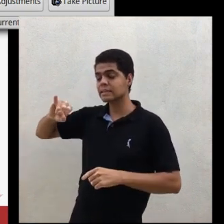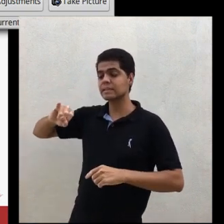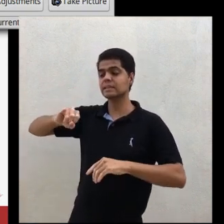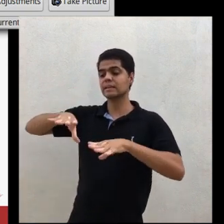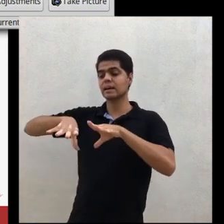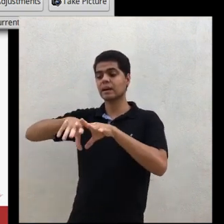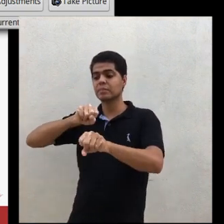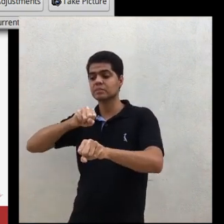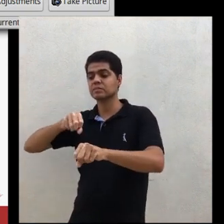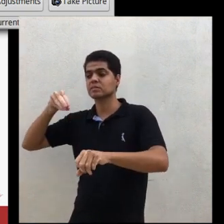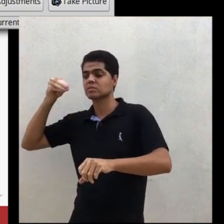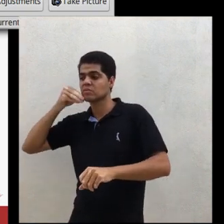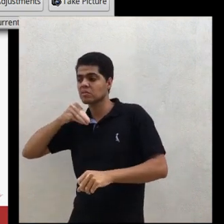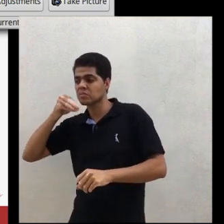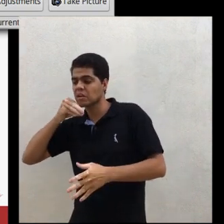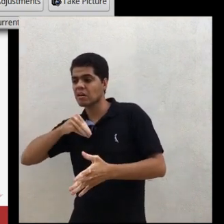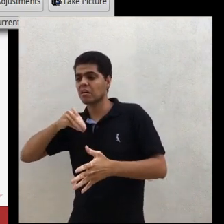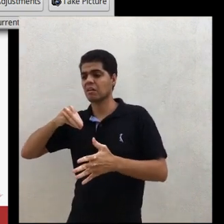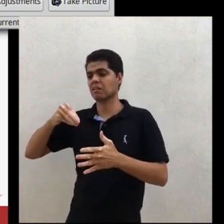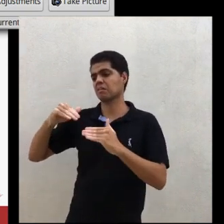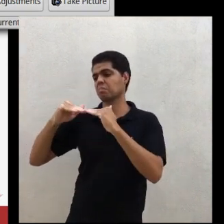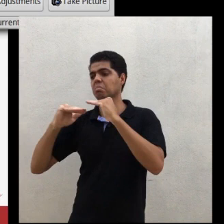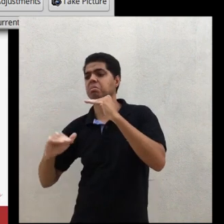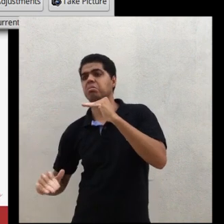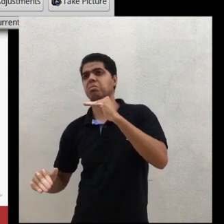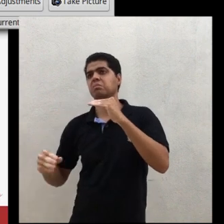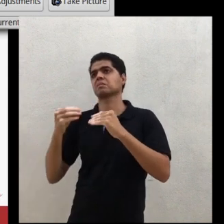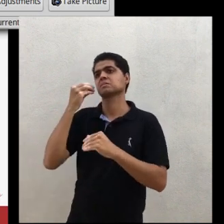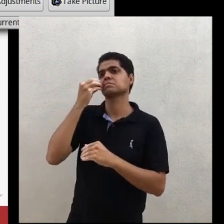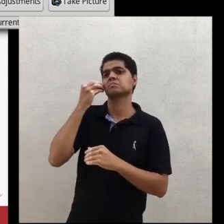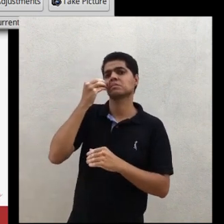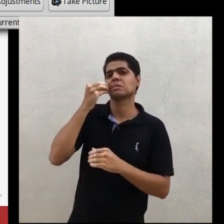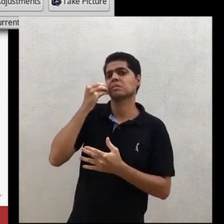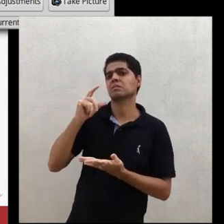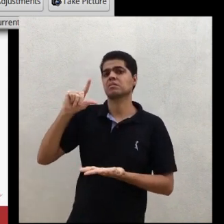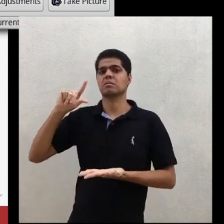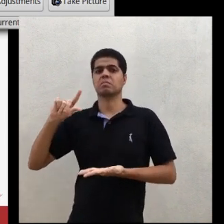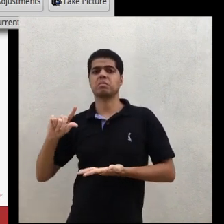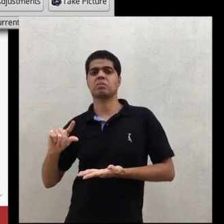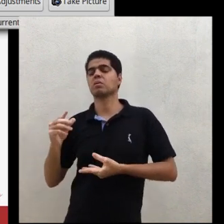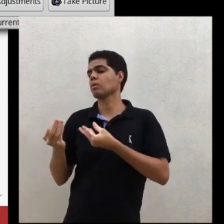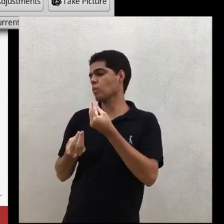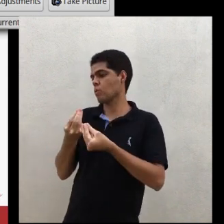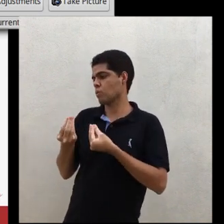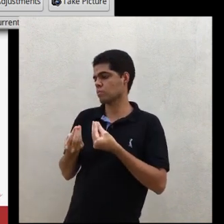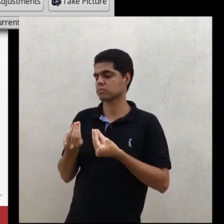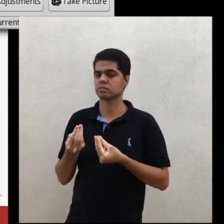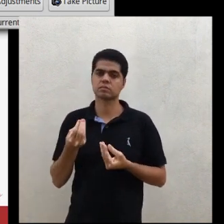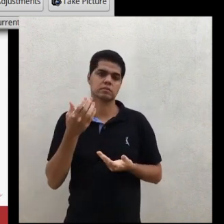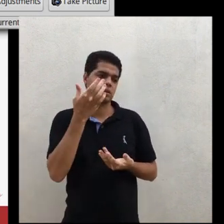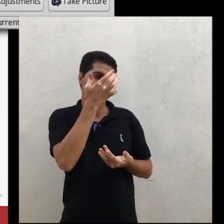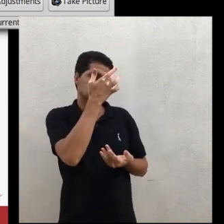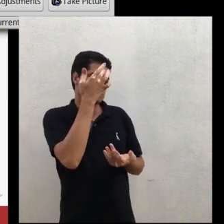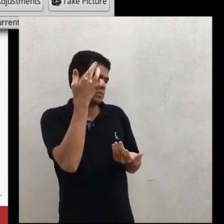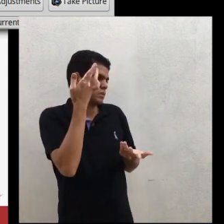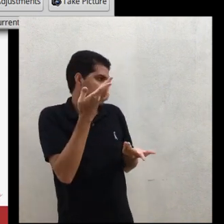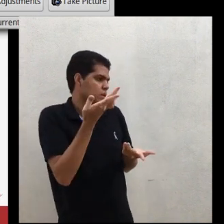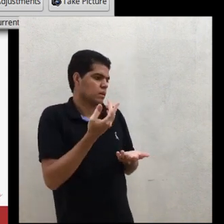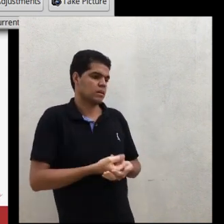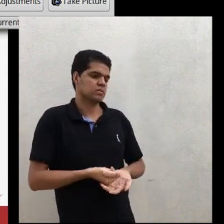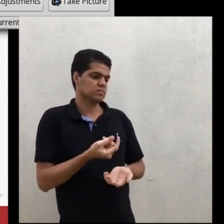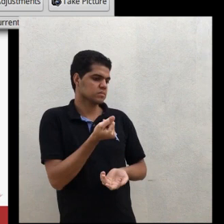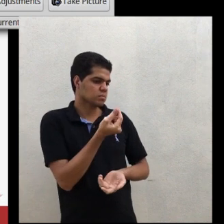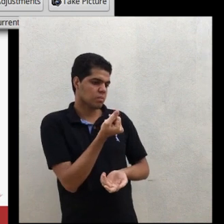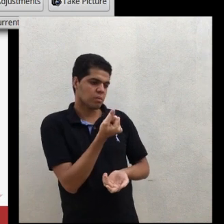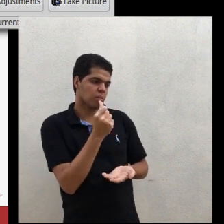pouca? Aí a pessoa fala, bom, então você põe uma gratificação muito baixa, né? A outra situação, por exemplo,